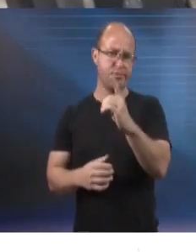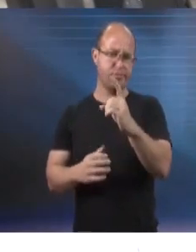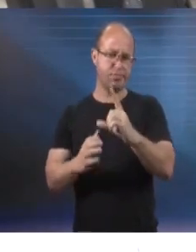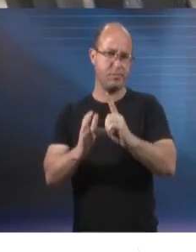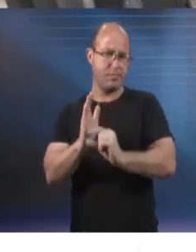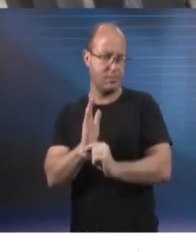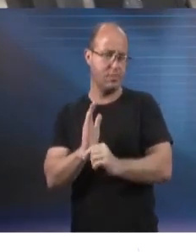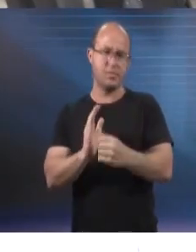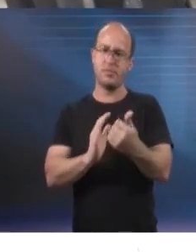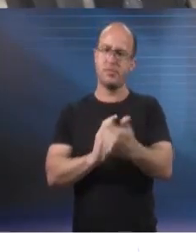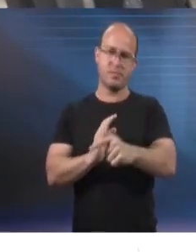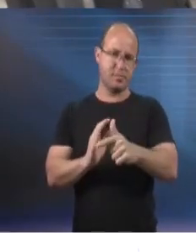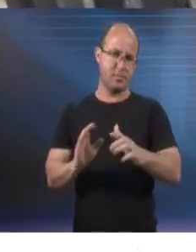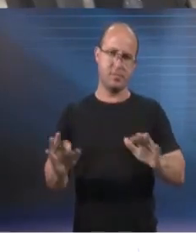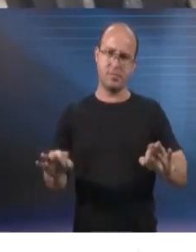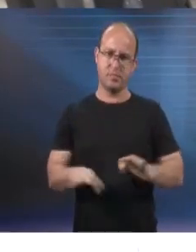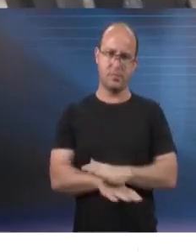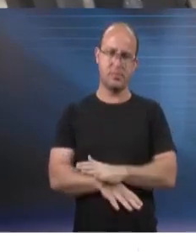sobreviveu.